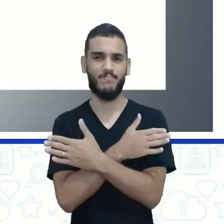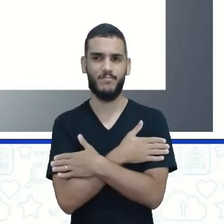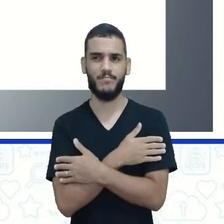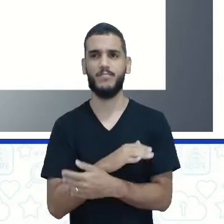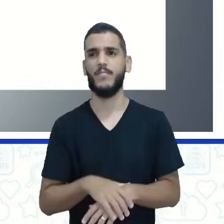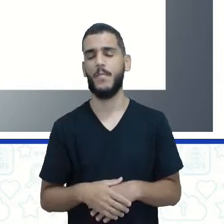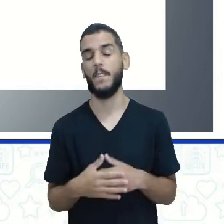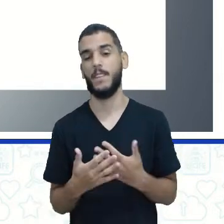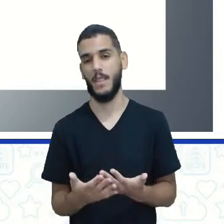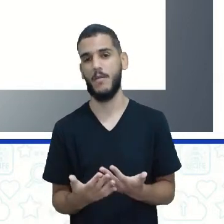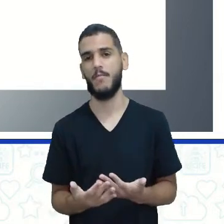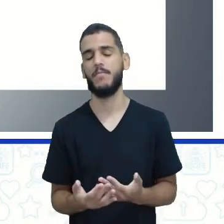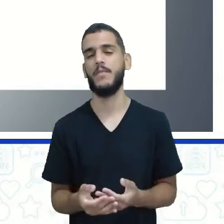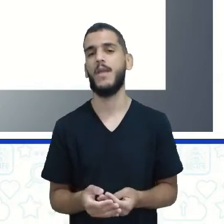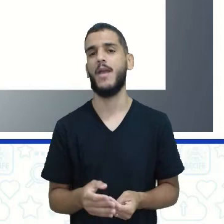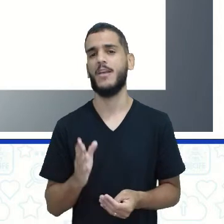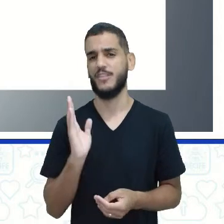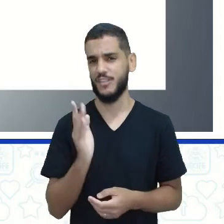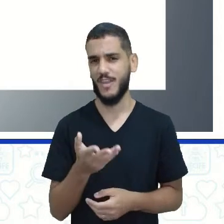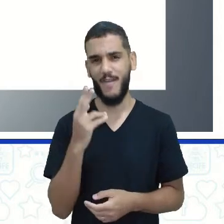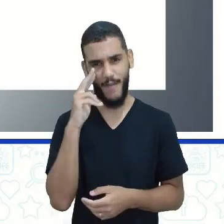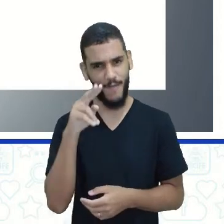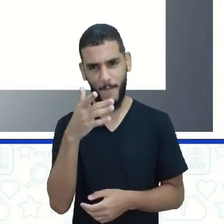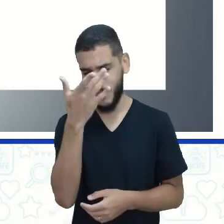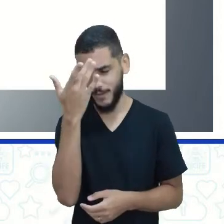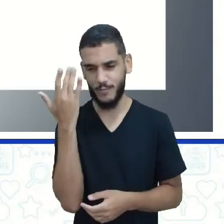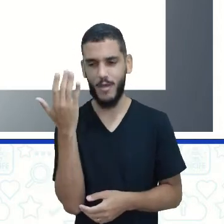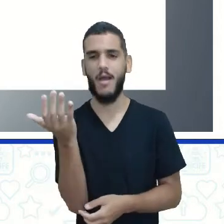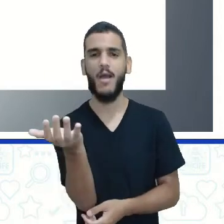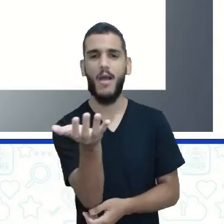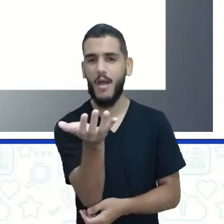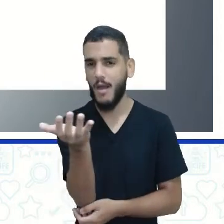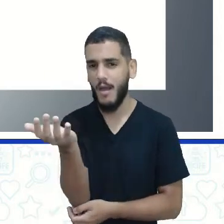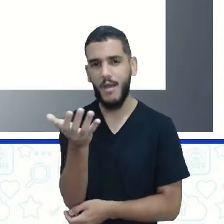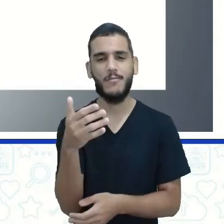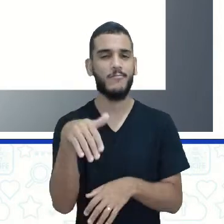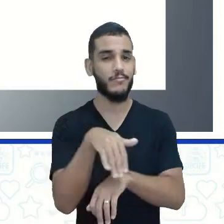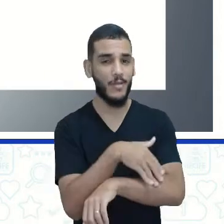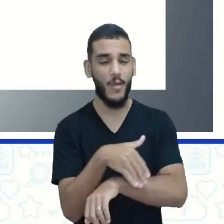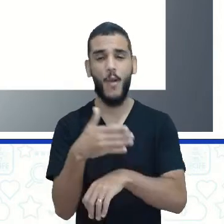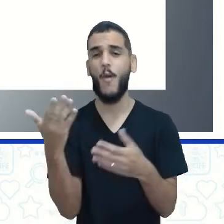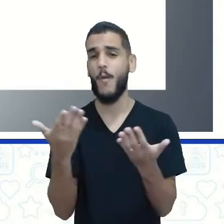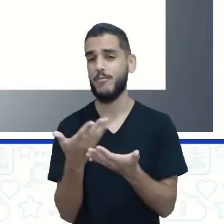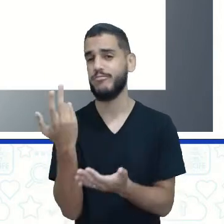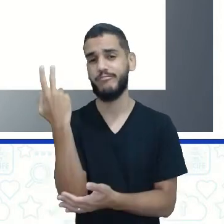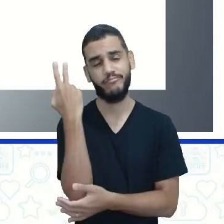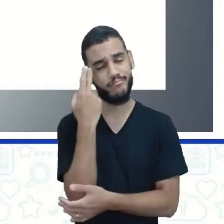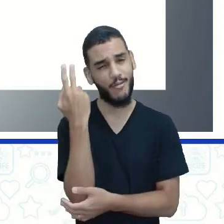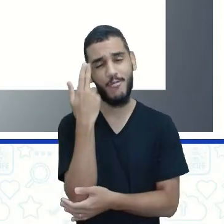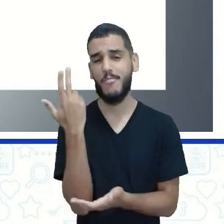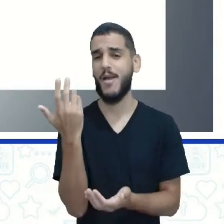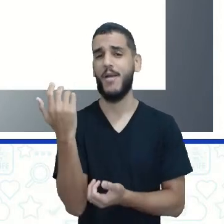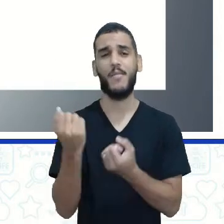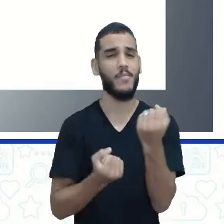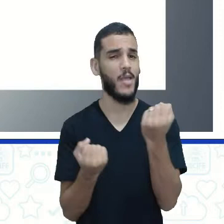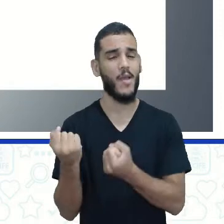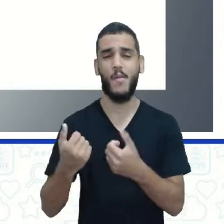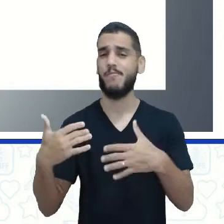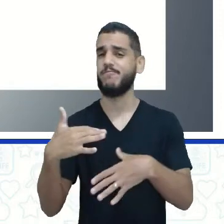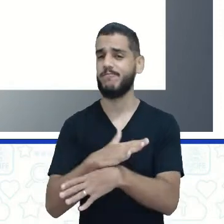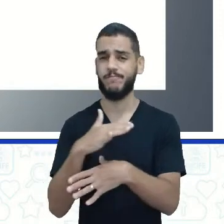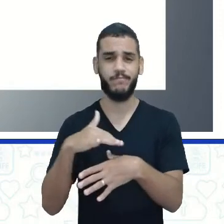via tanta gente pedindo esmola na rua, pedindo ajuda na rua. Então hoje já é comum a gente passar nas ruas, principalmente no centro da